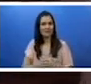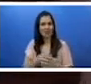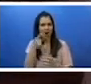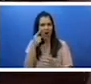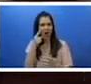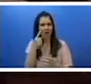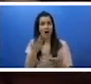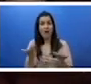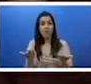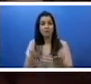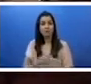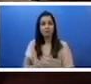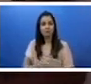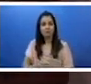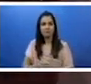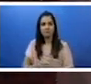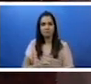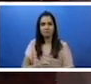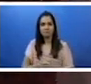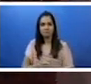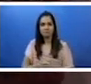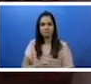identificar? Aqui começa com J.